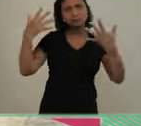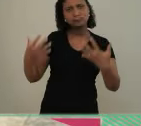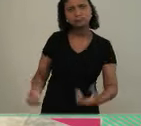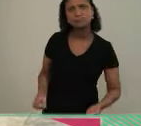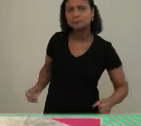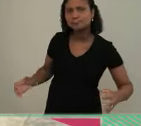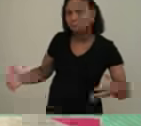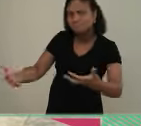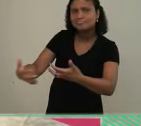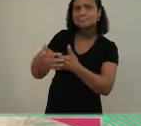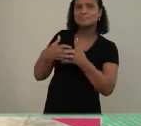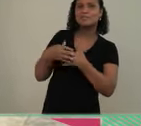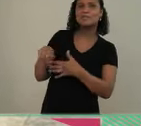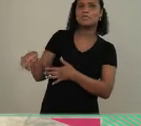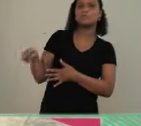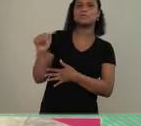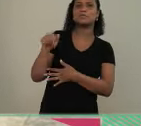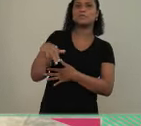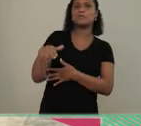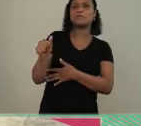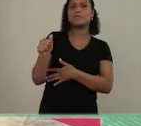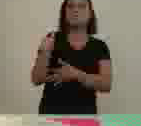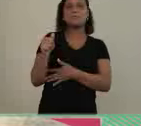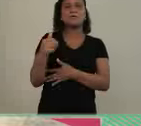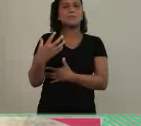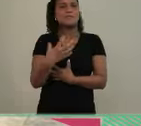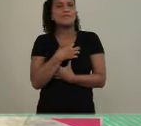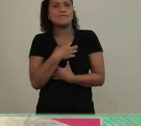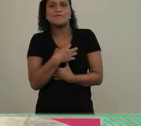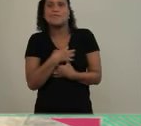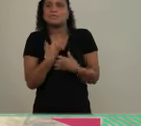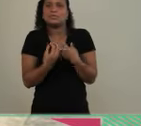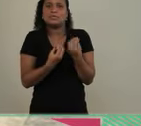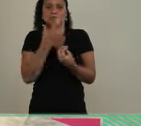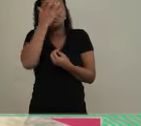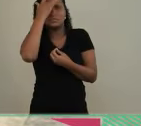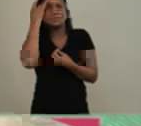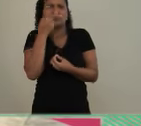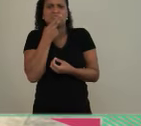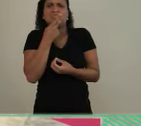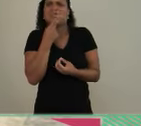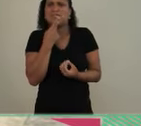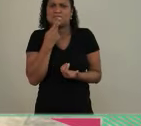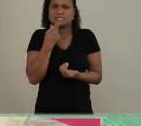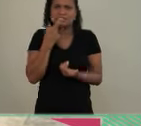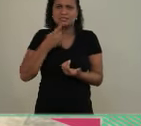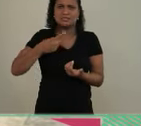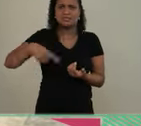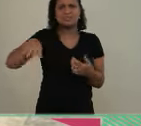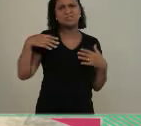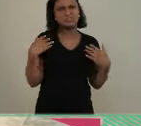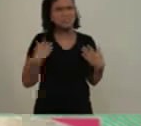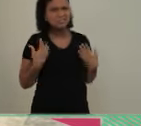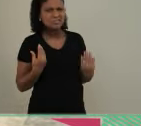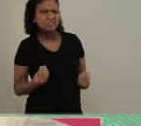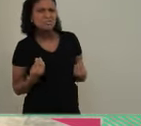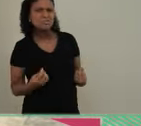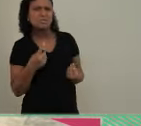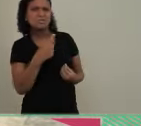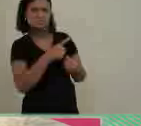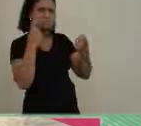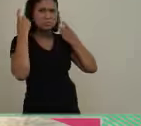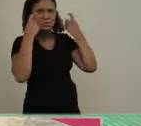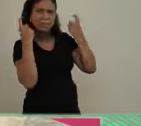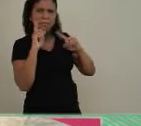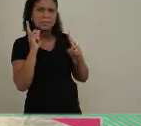optou por ir para o Canadá. E a Carol abraçou a Ana assim, de uma forma absurda. Tanto